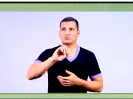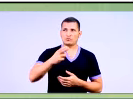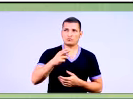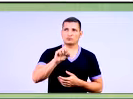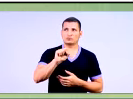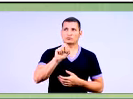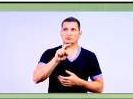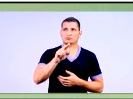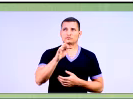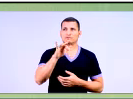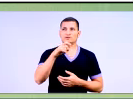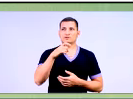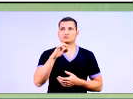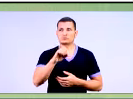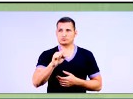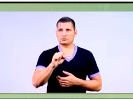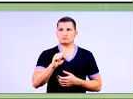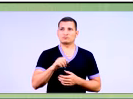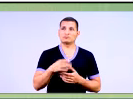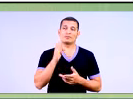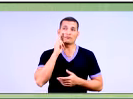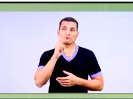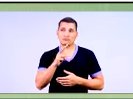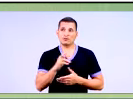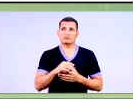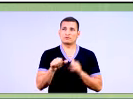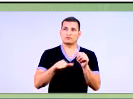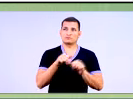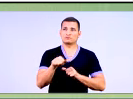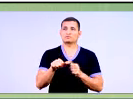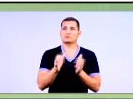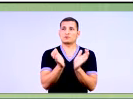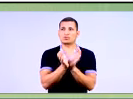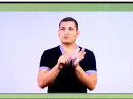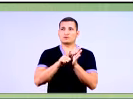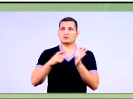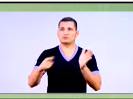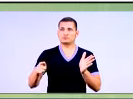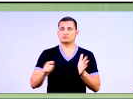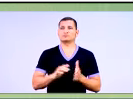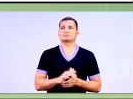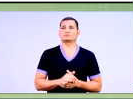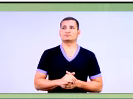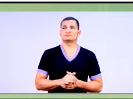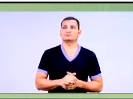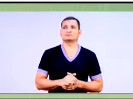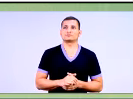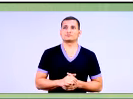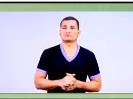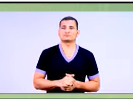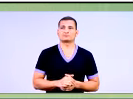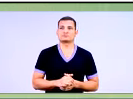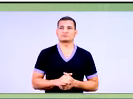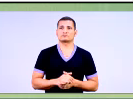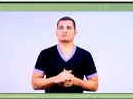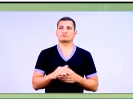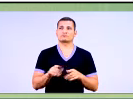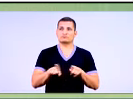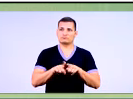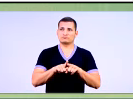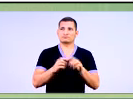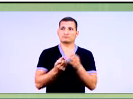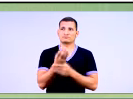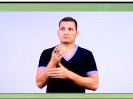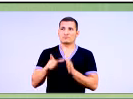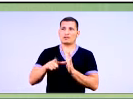ver e até mudam a classe gramatical. Bem, a gente já falou também que elas aparecem antes